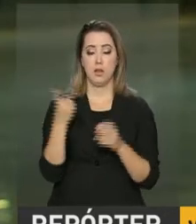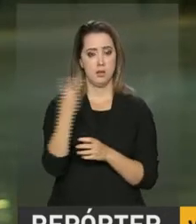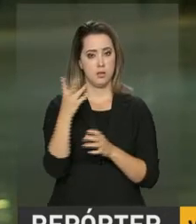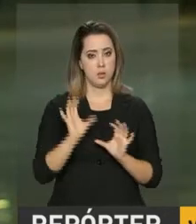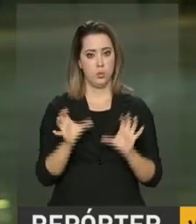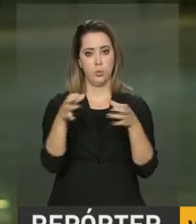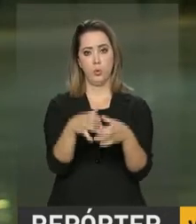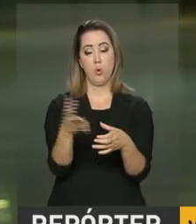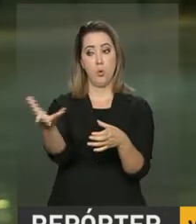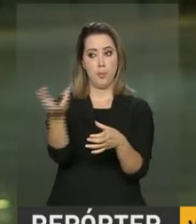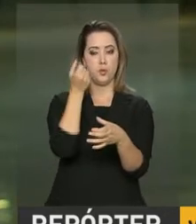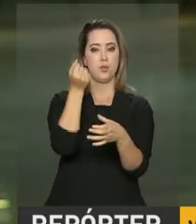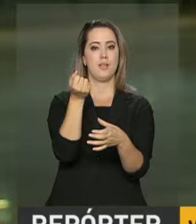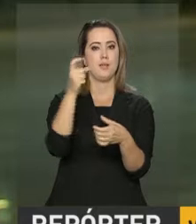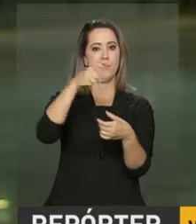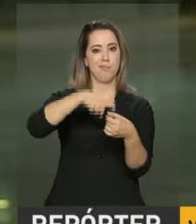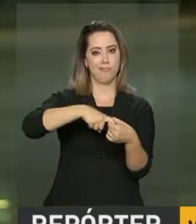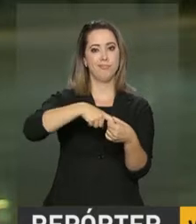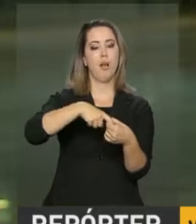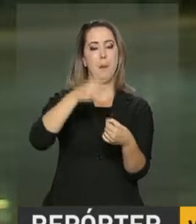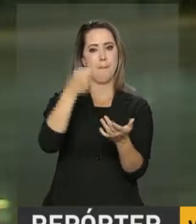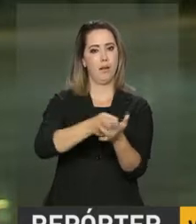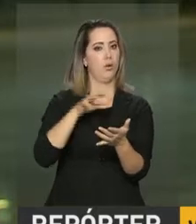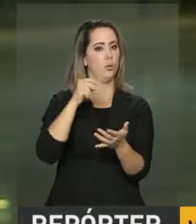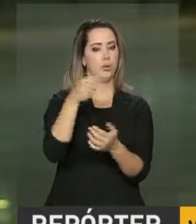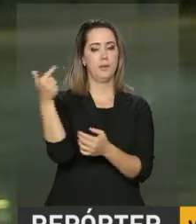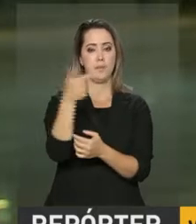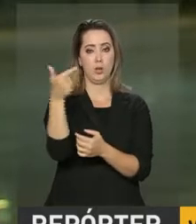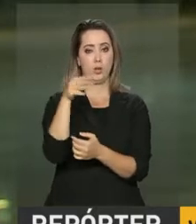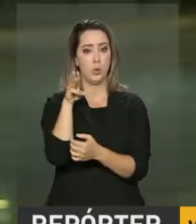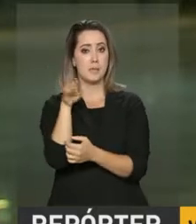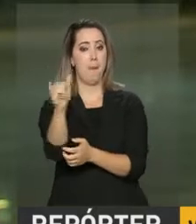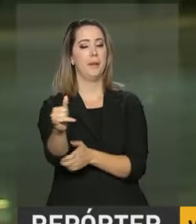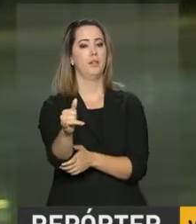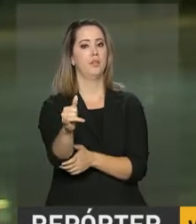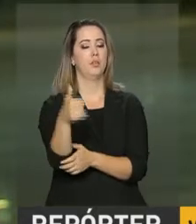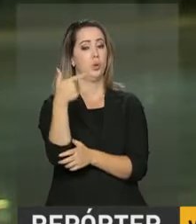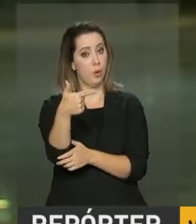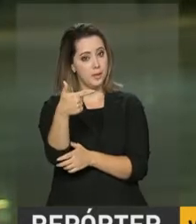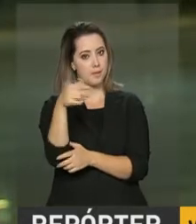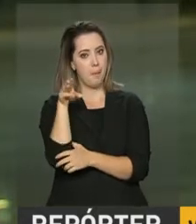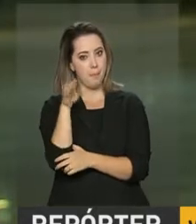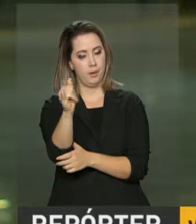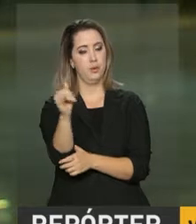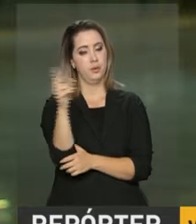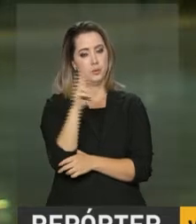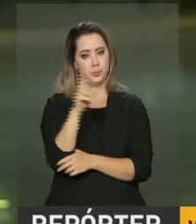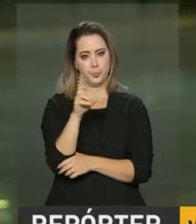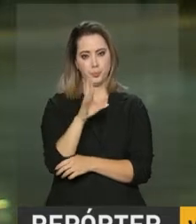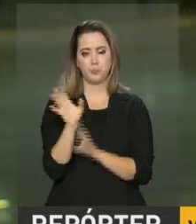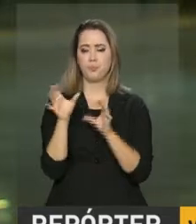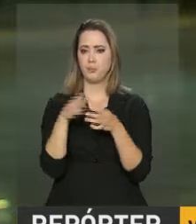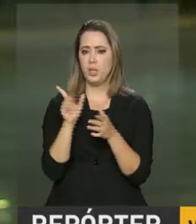segundo lote de restituição, que vai pagar ao todo 2 bilhões e meio de reais. Lotes residuais